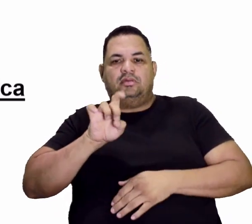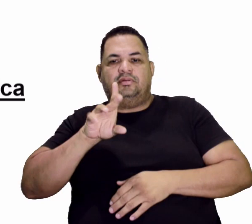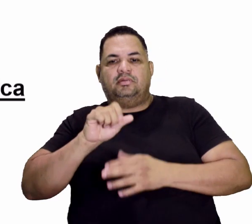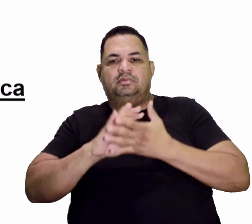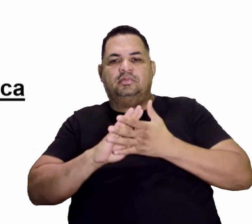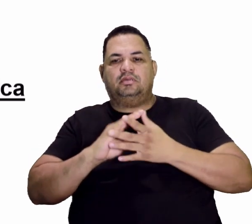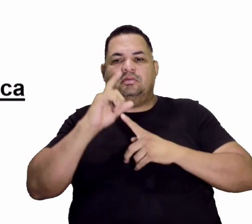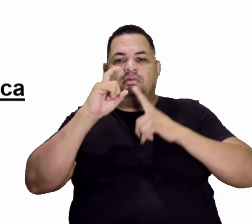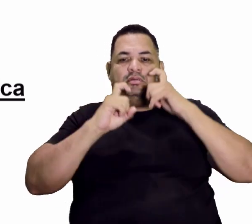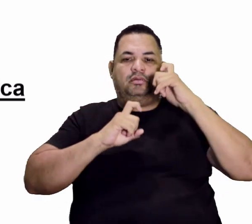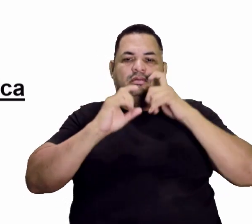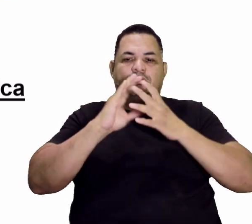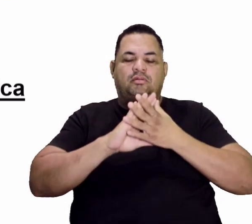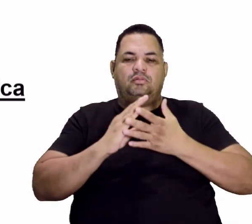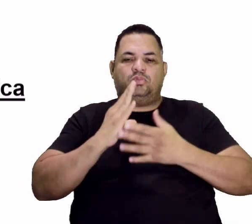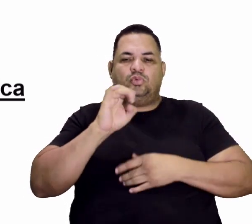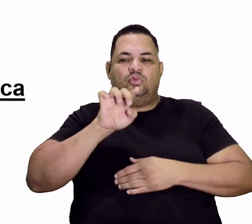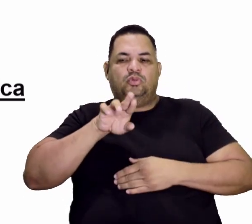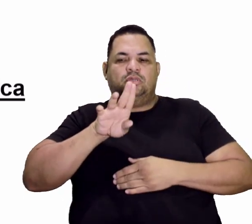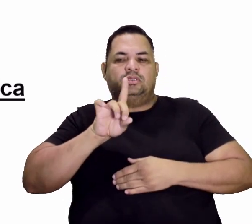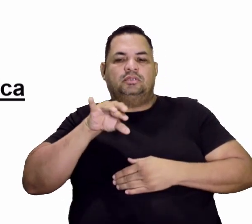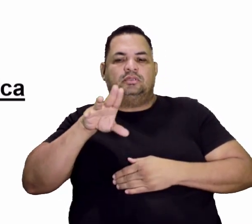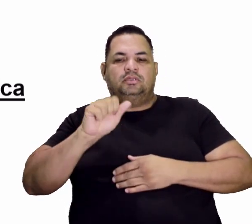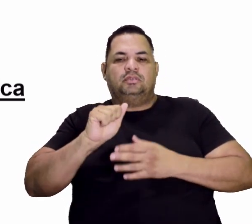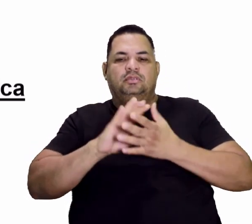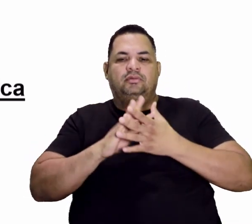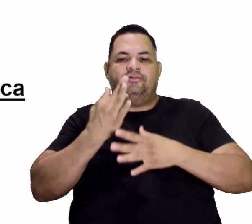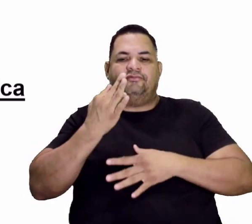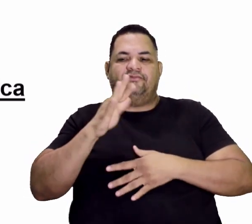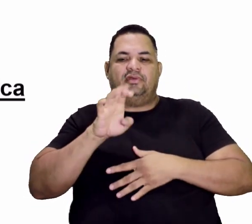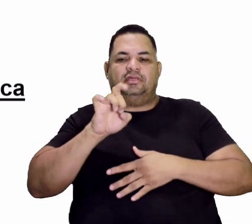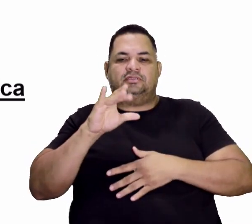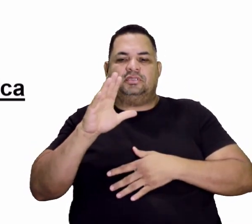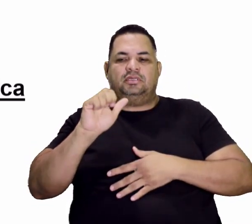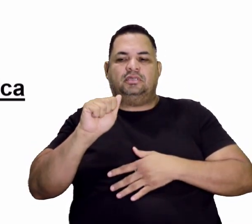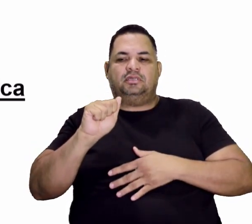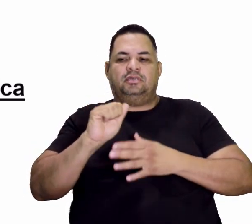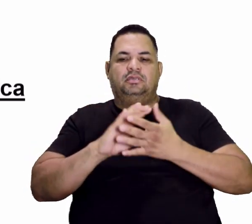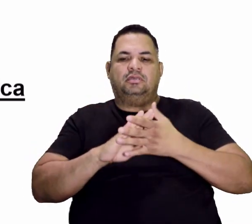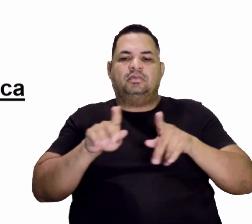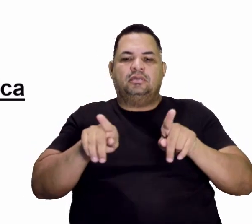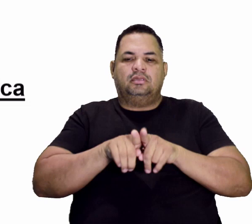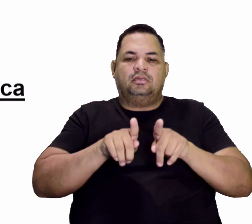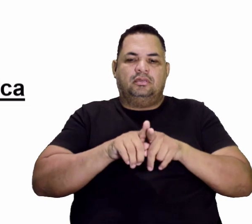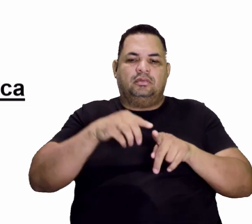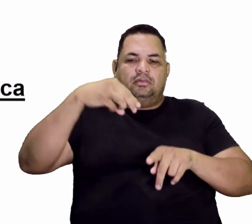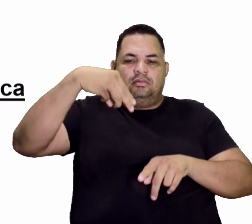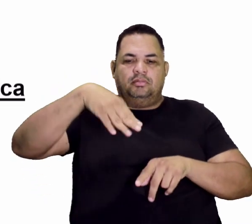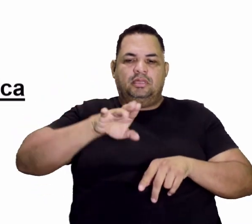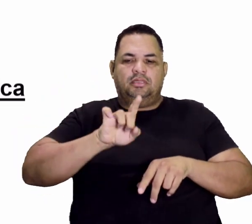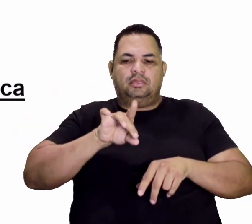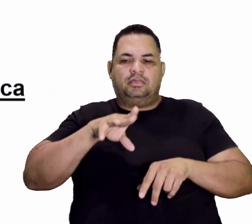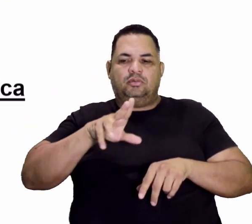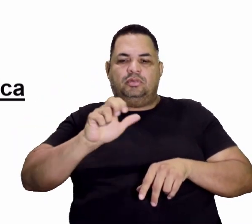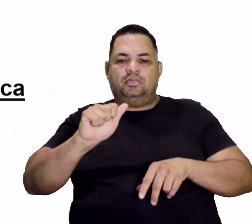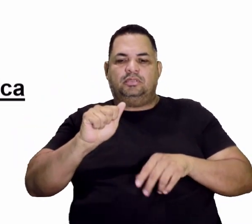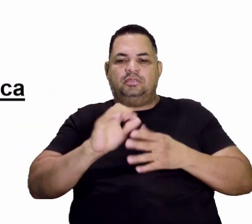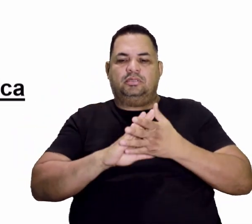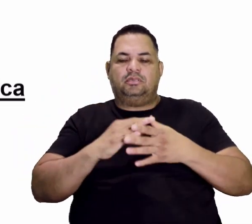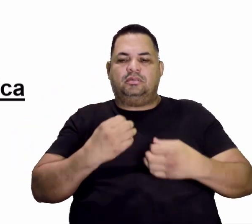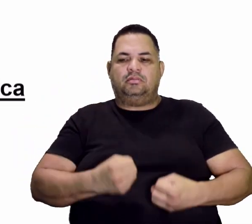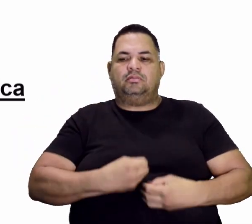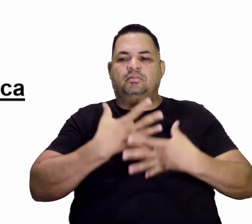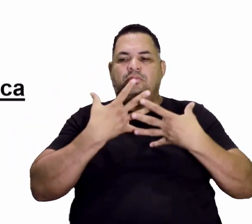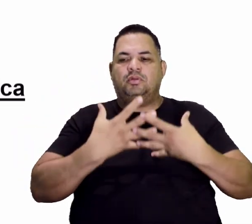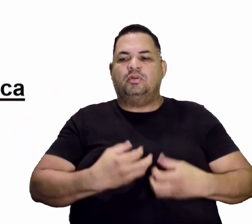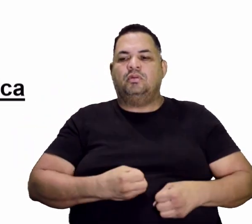expressiva, função conotativa, função fática, função metalinguística e,